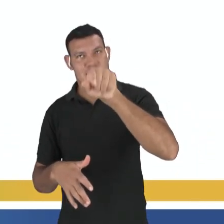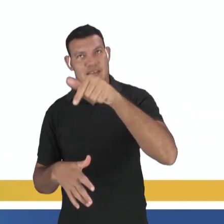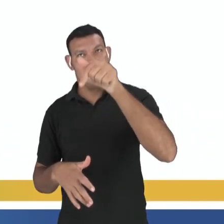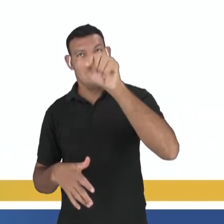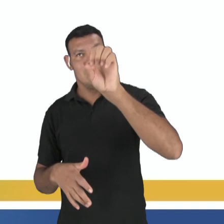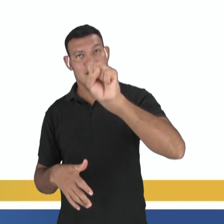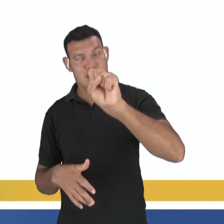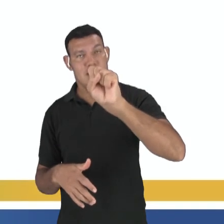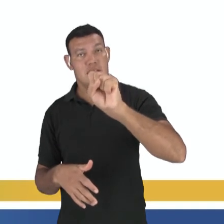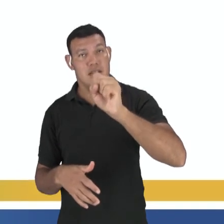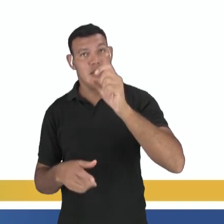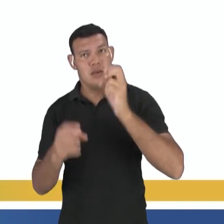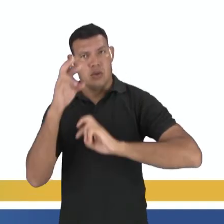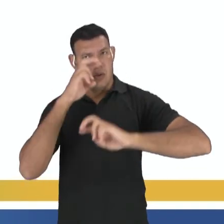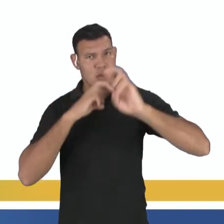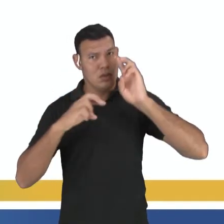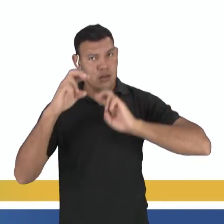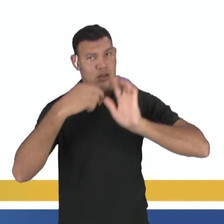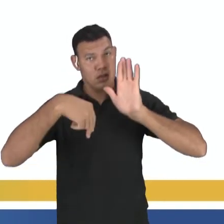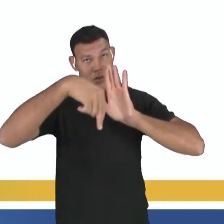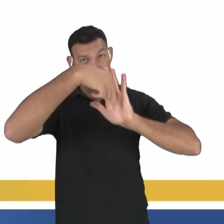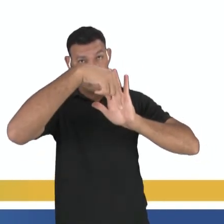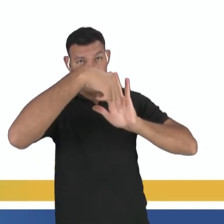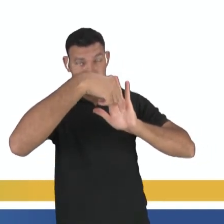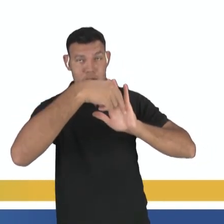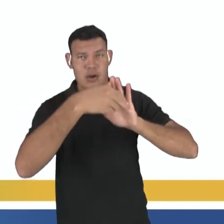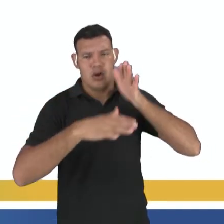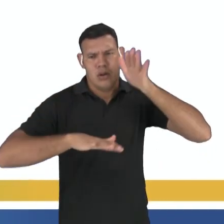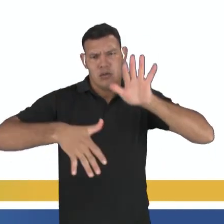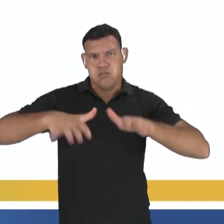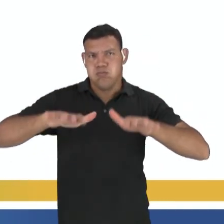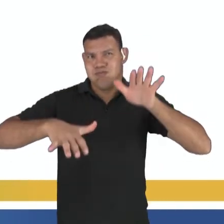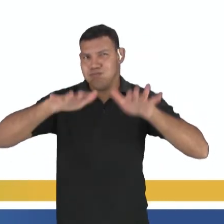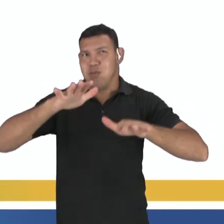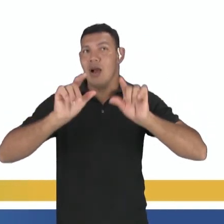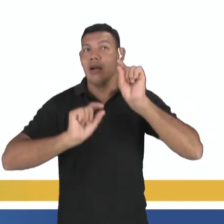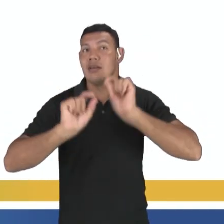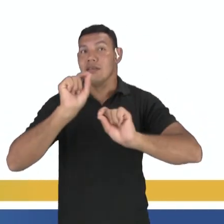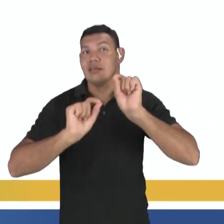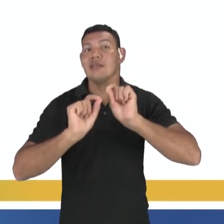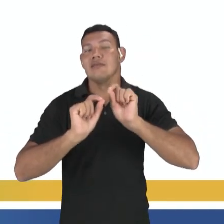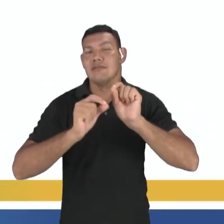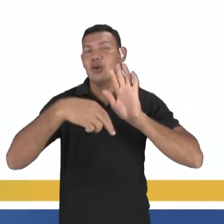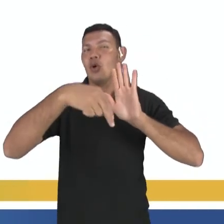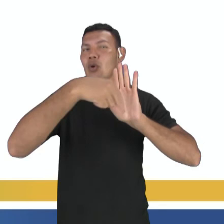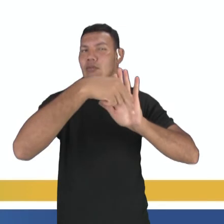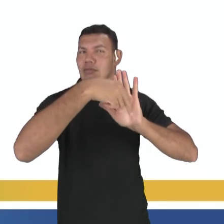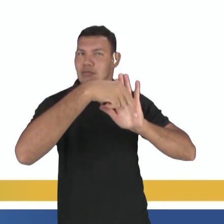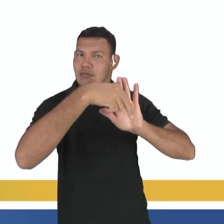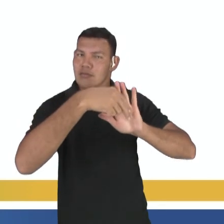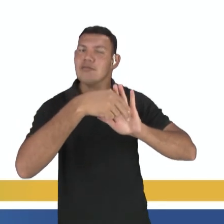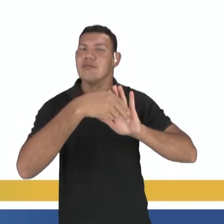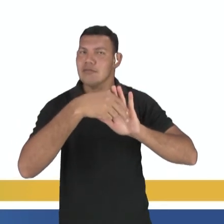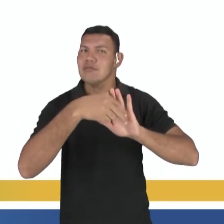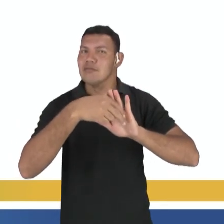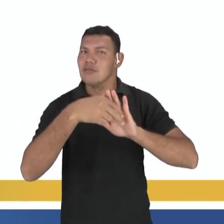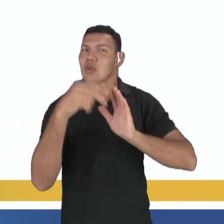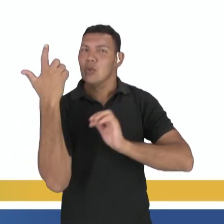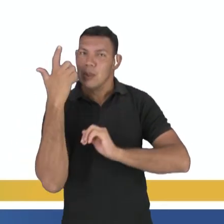650,78 é a nota média dele. Observa que essas notas, que essa média está próxima, né, das notas que ele